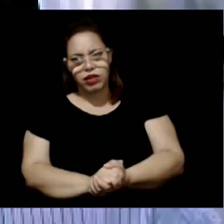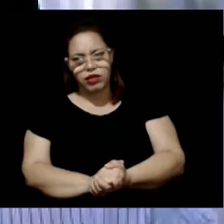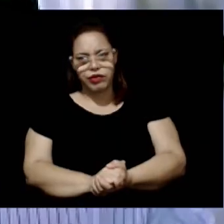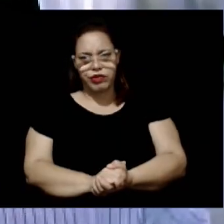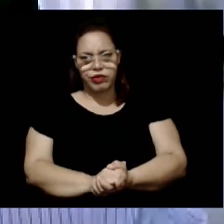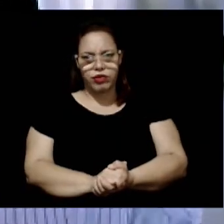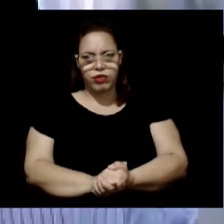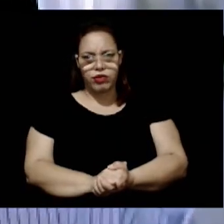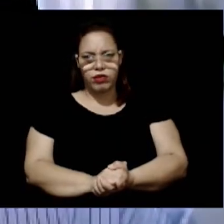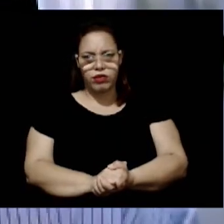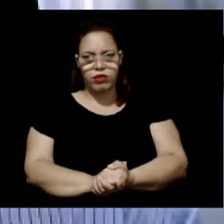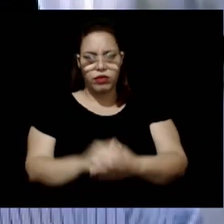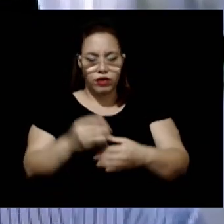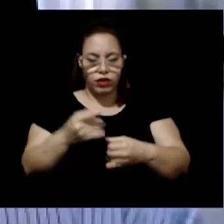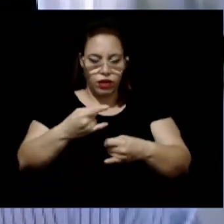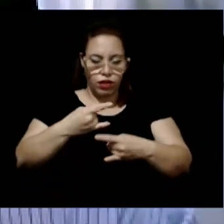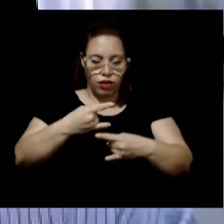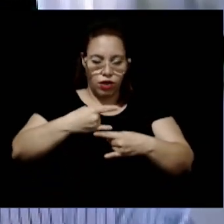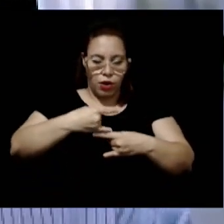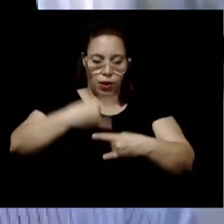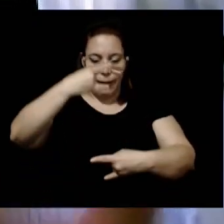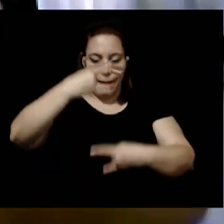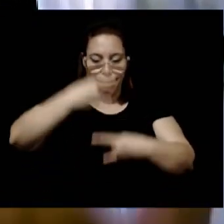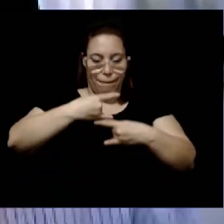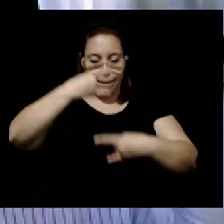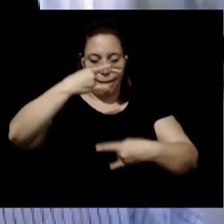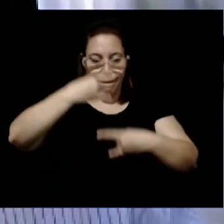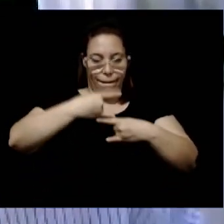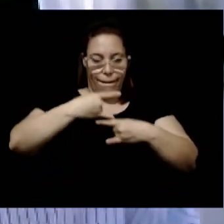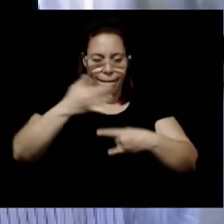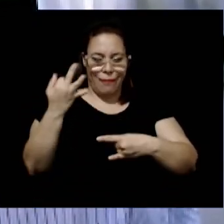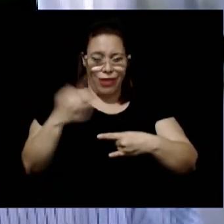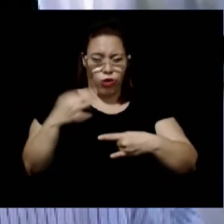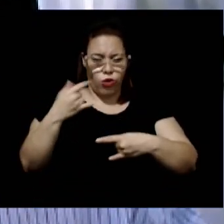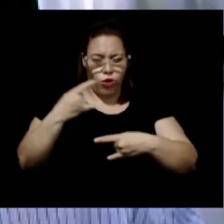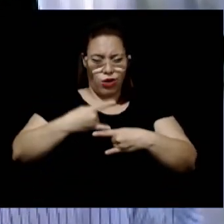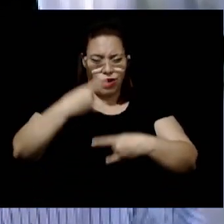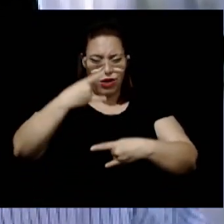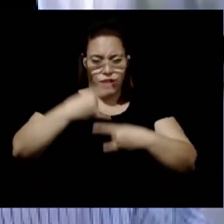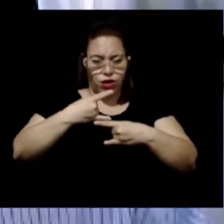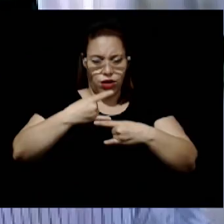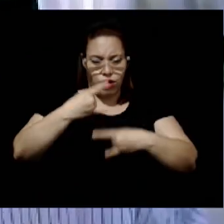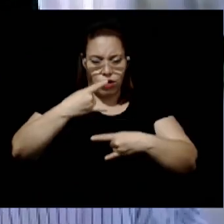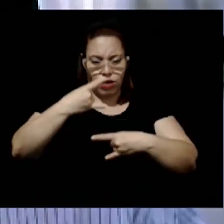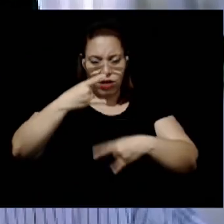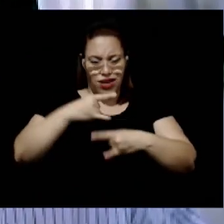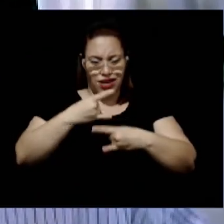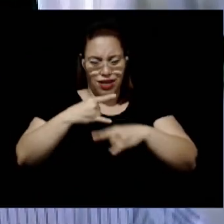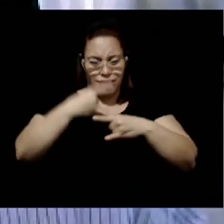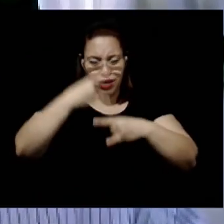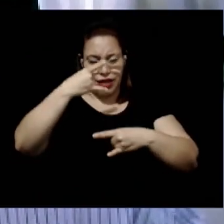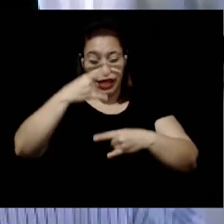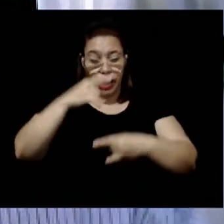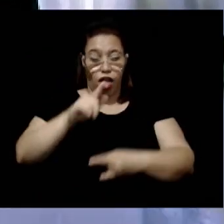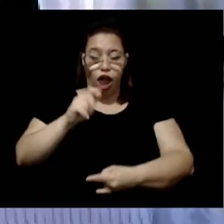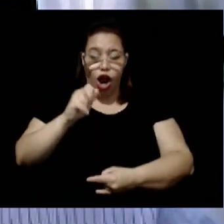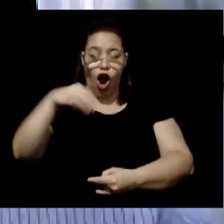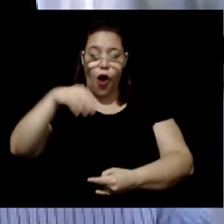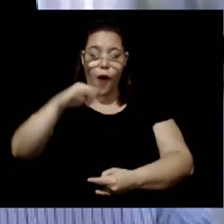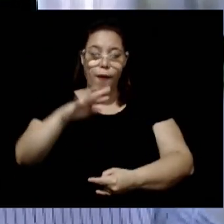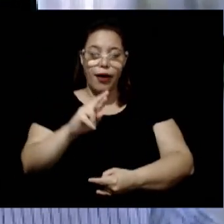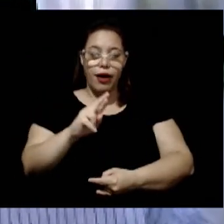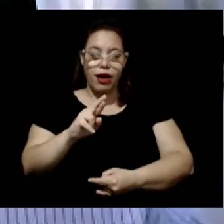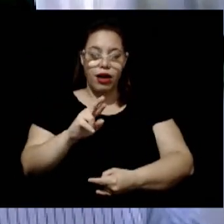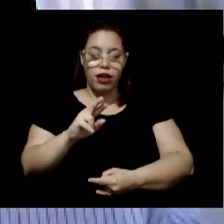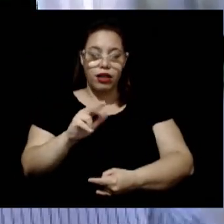dor lombar ou dor em coluna, que pode ser cervical, pode ser lombar, ela é multifatorial, né? Ela